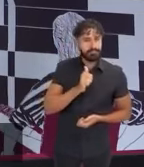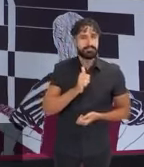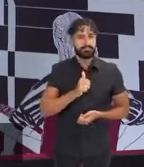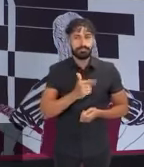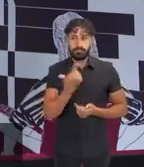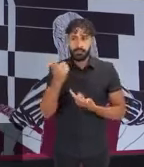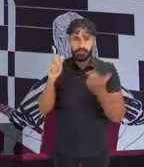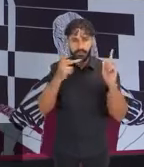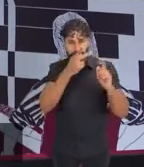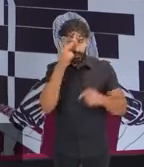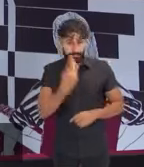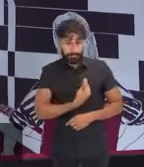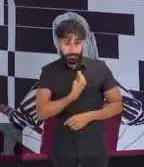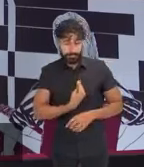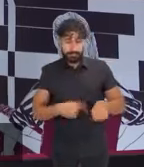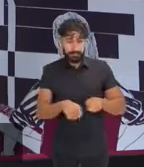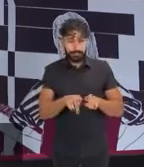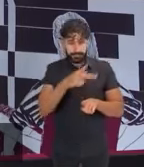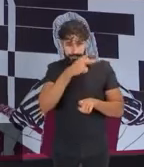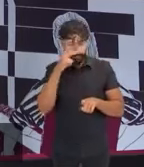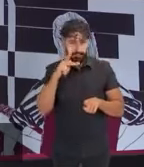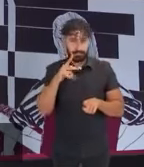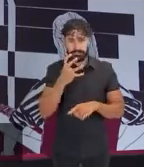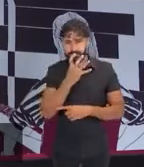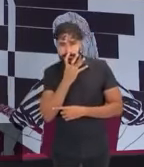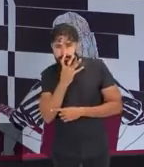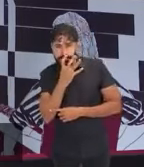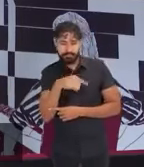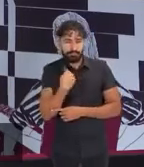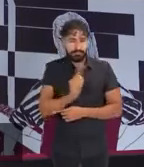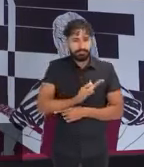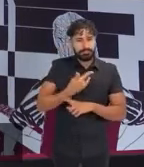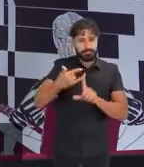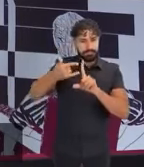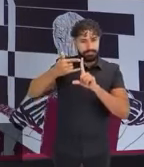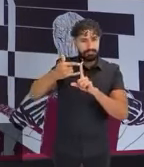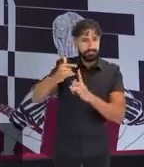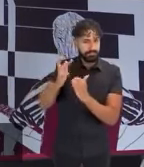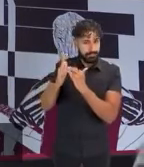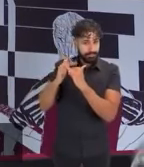demais presentes e ao público que nos acompanha via transmissão no YouTube.